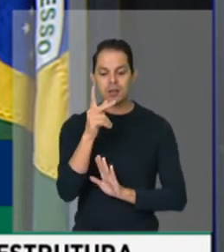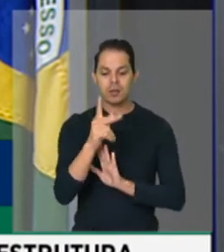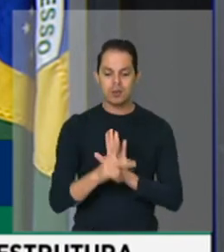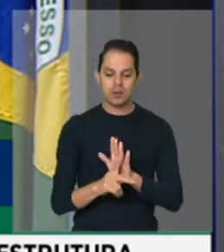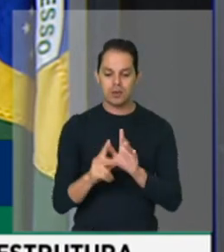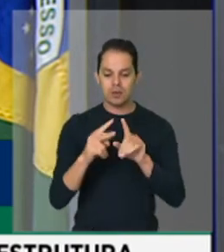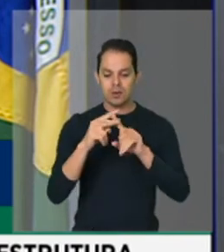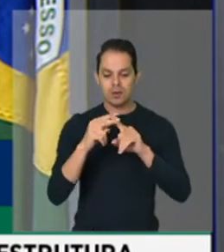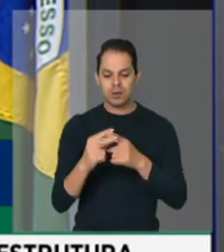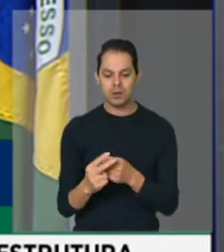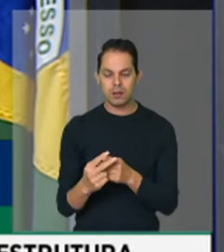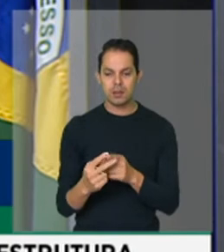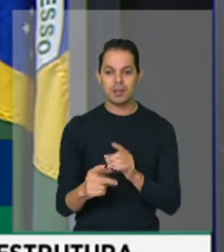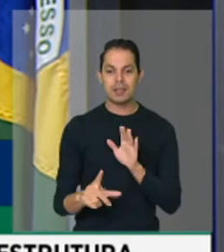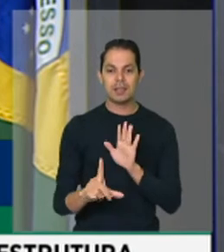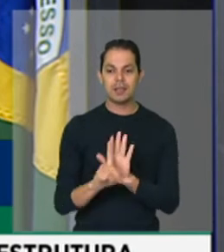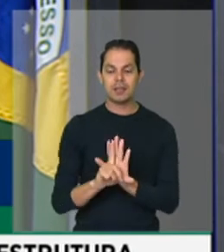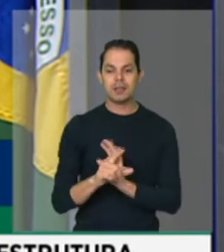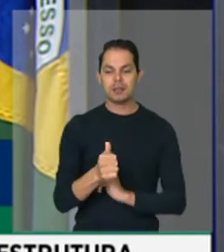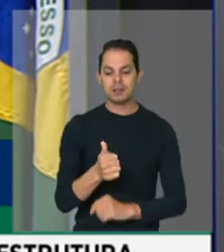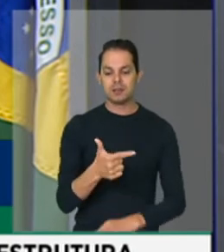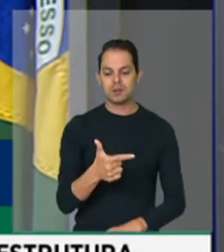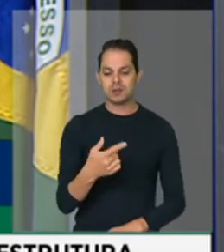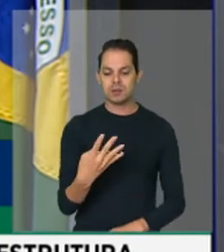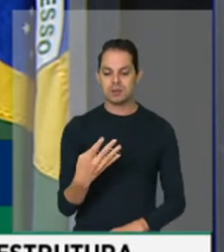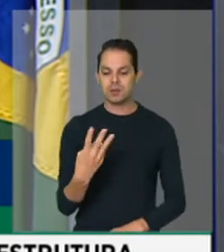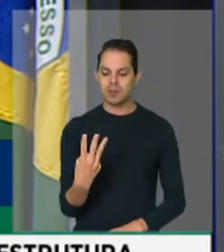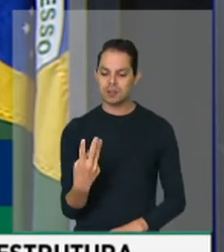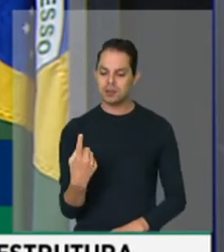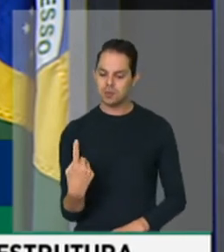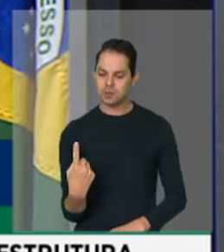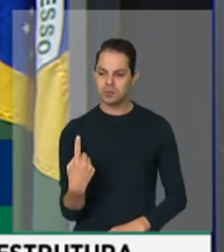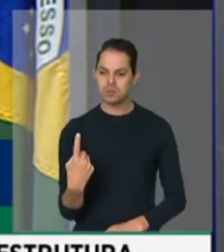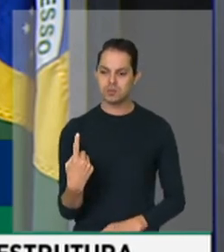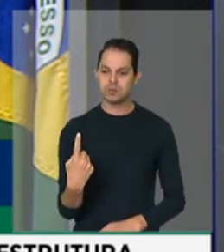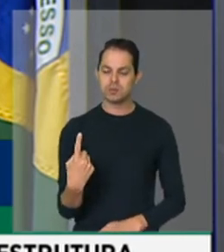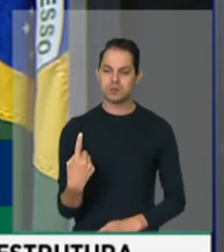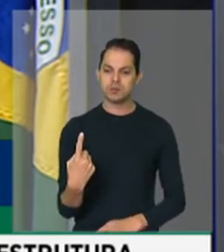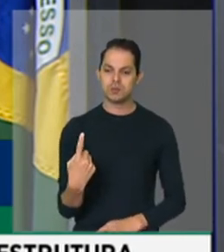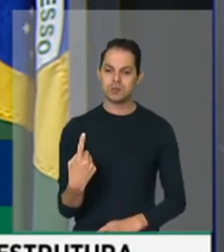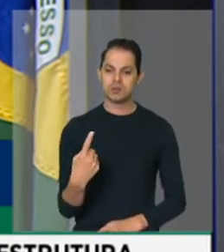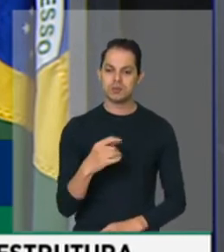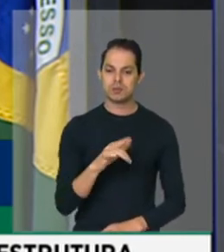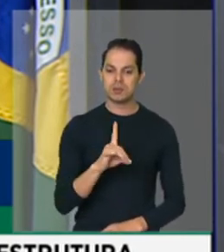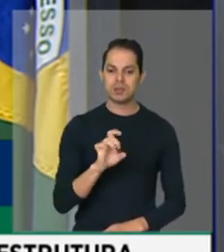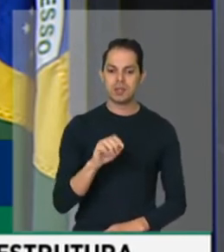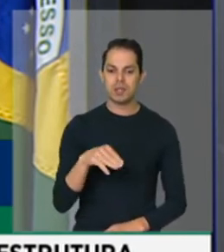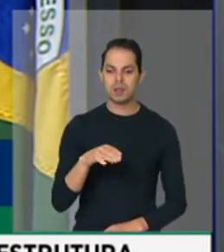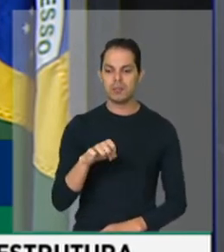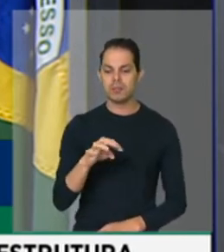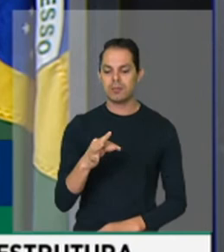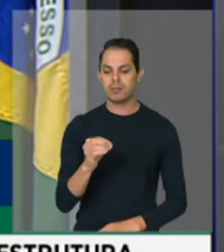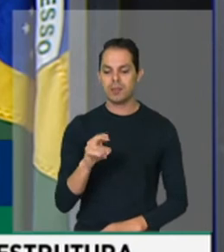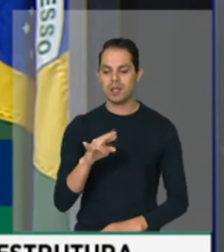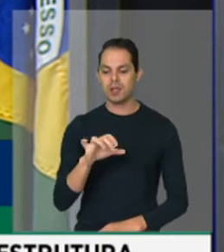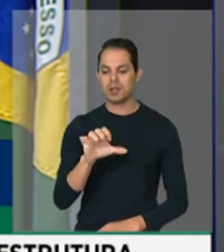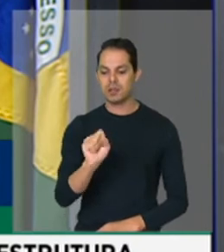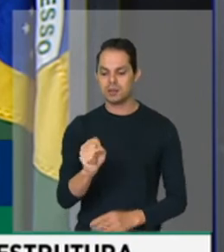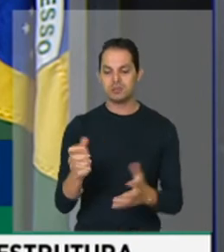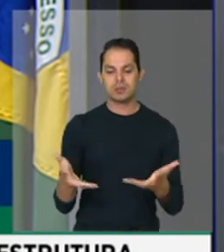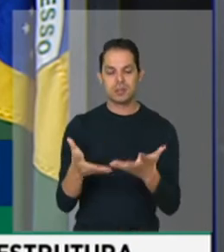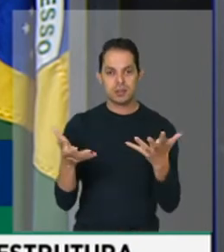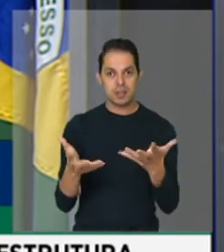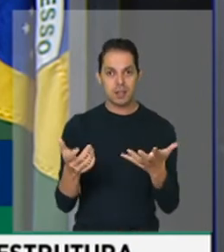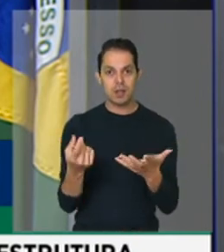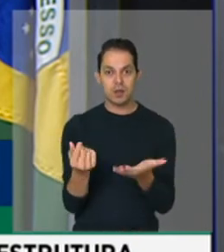o marco da Lei 12.431 das debêntures incentivadas. Atualmente, os